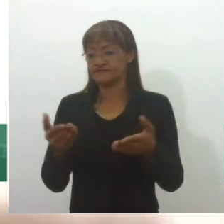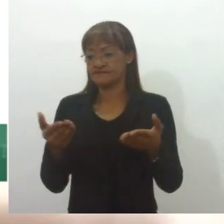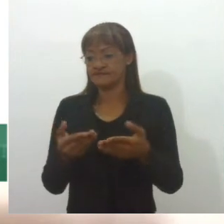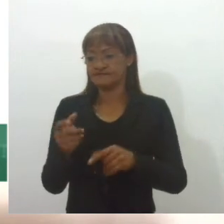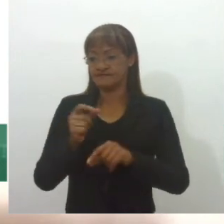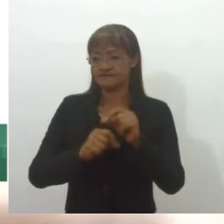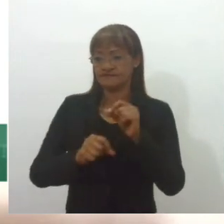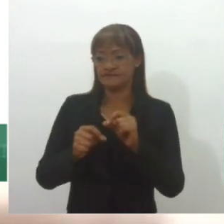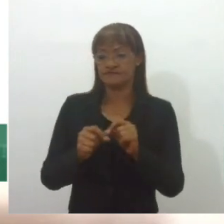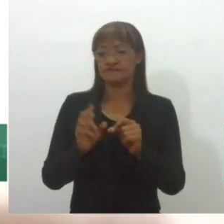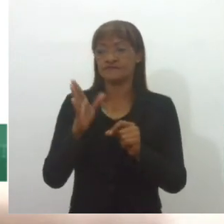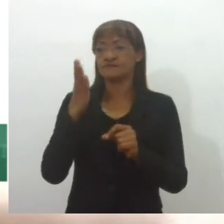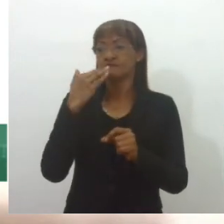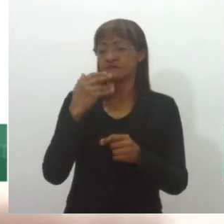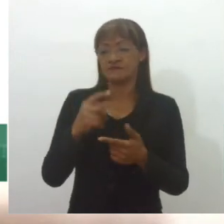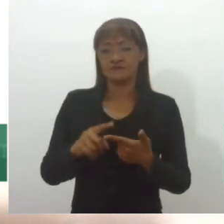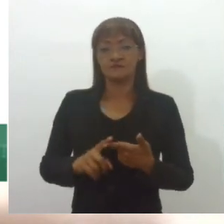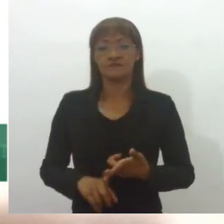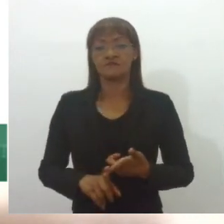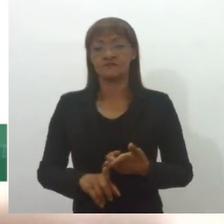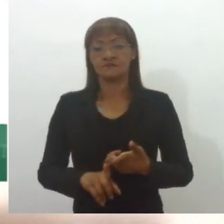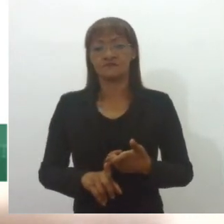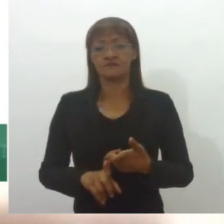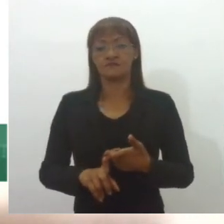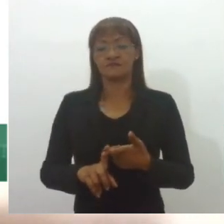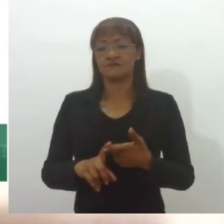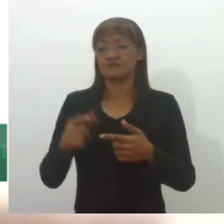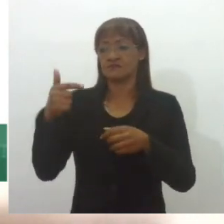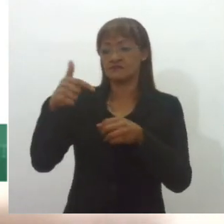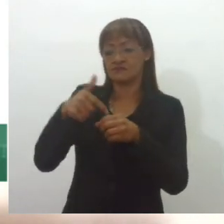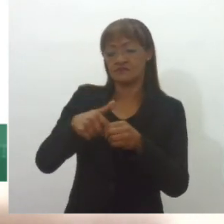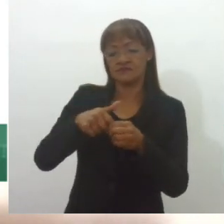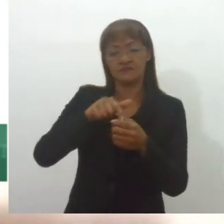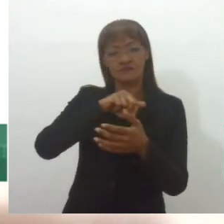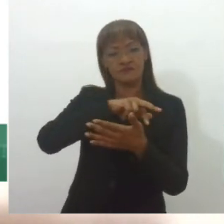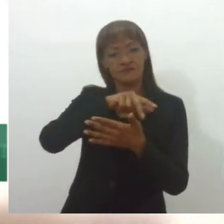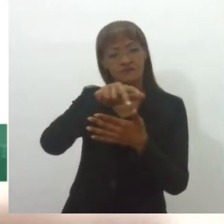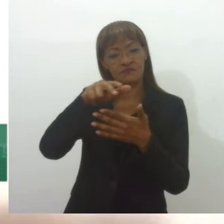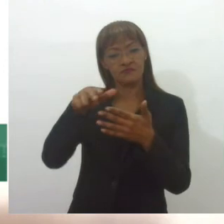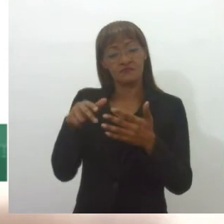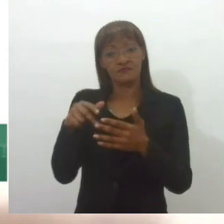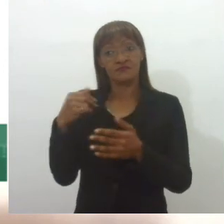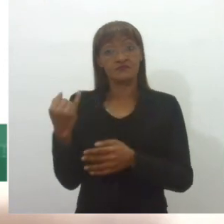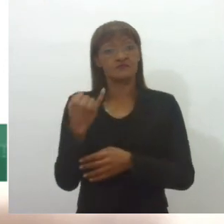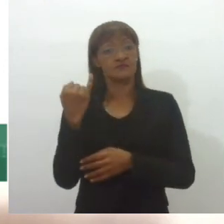alimentos, de gasolina, todos os bens essenciais,